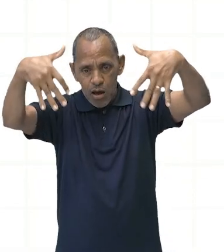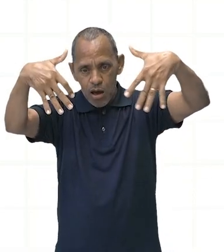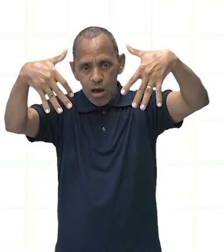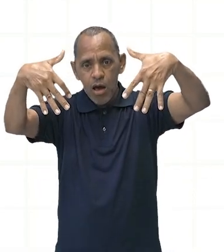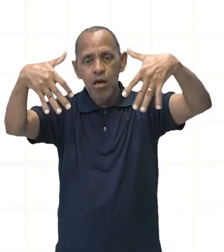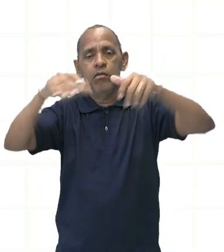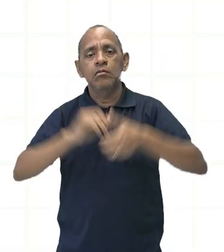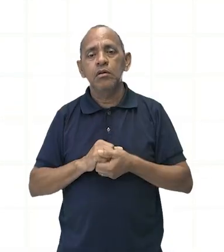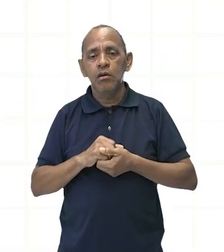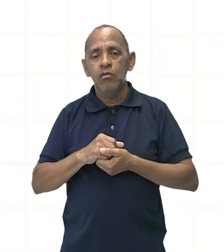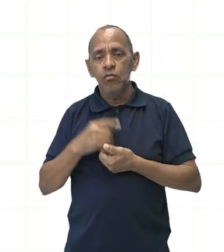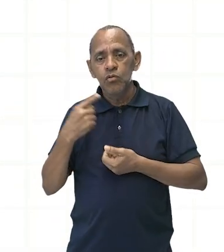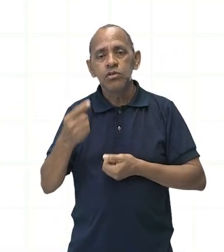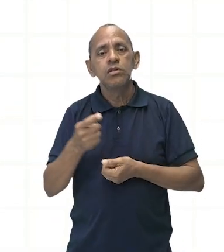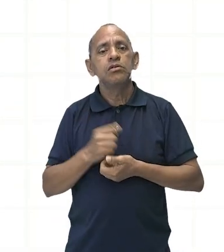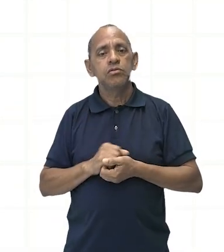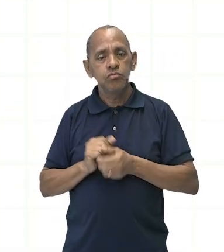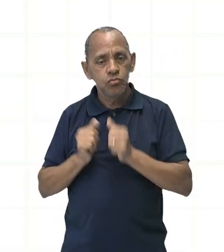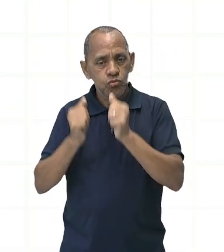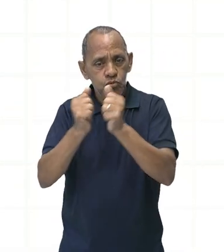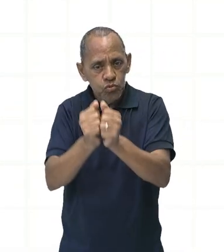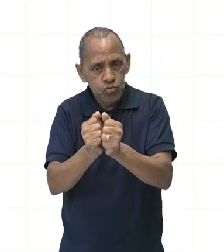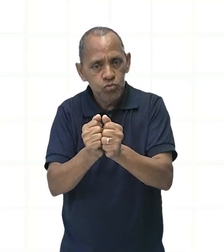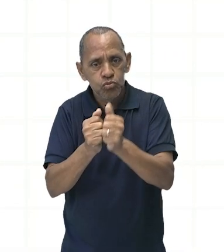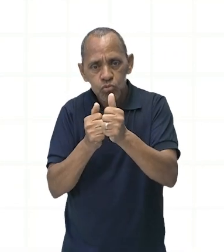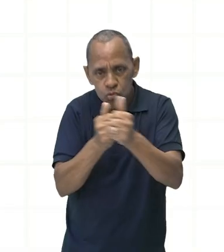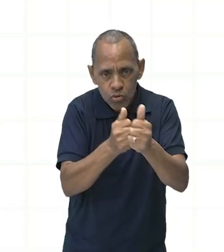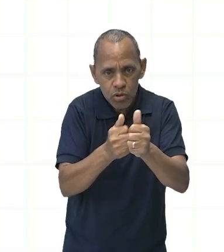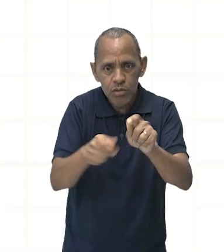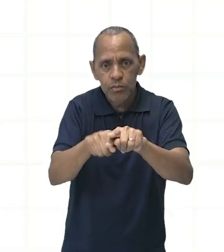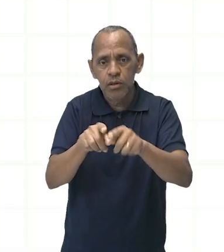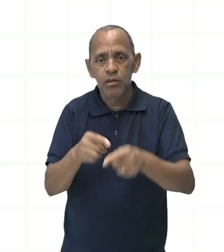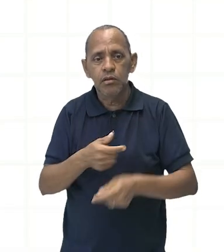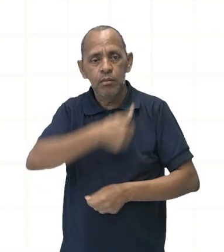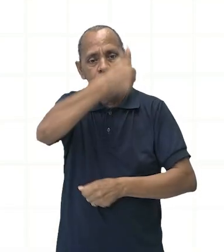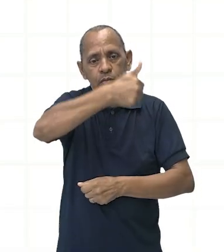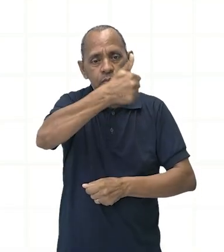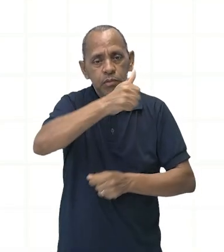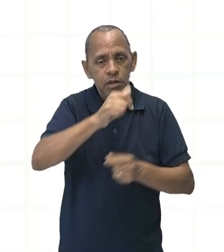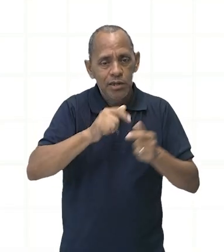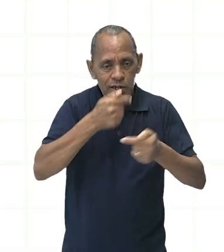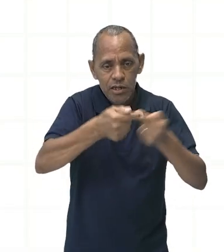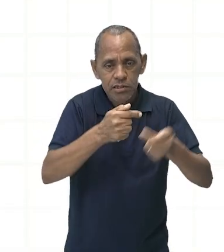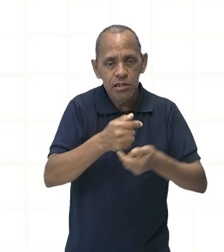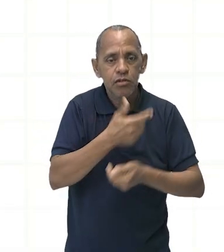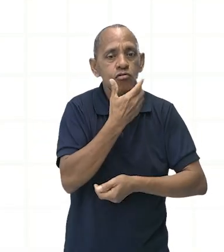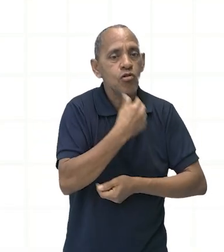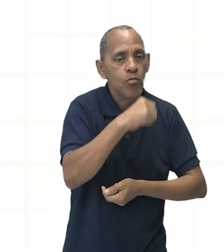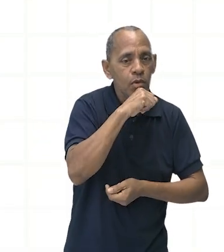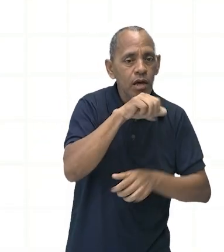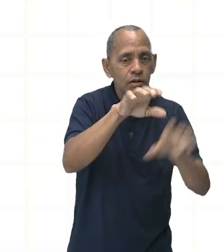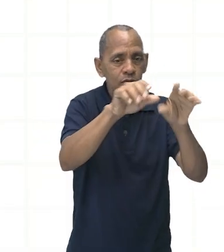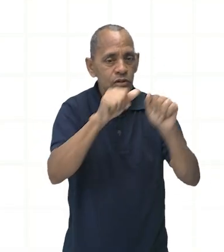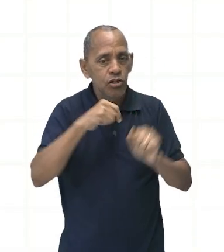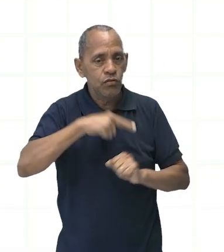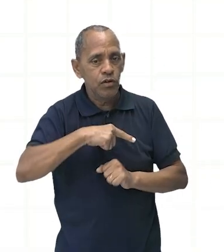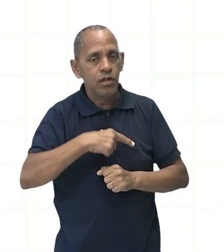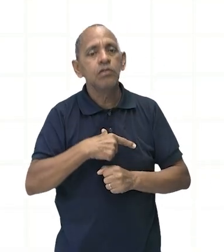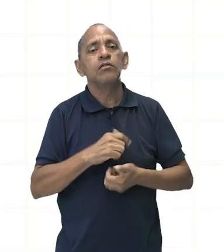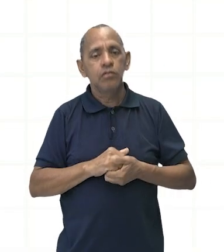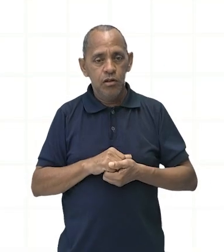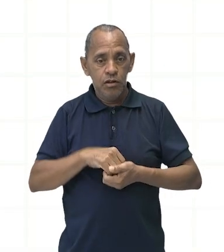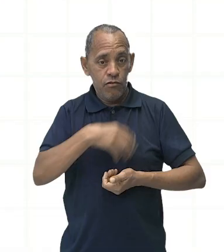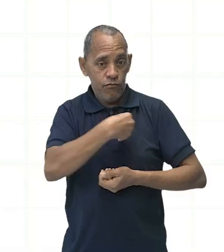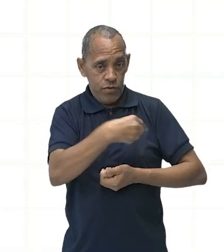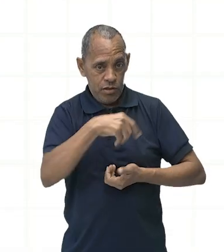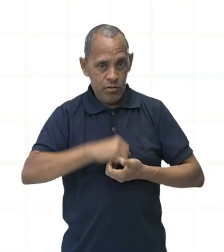falando para vocês, vocês consigam me acompanhar. Então, na primeira geração, a gente percebeu que pais que são afetados tiveram